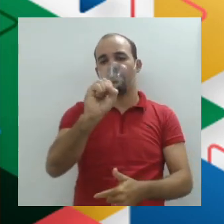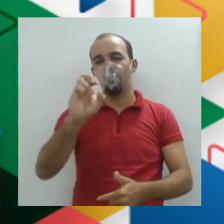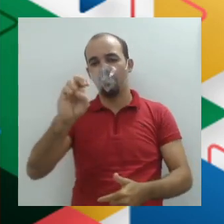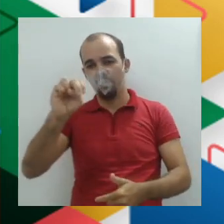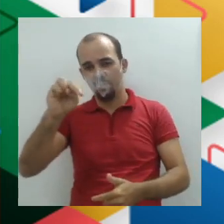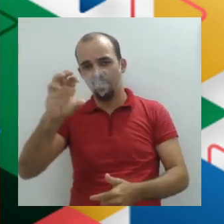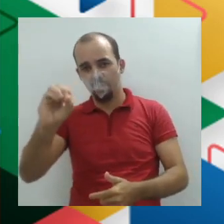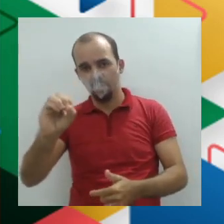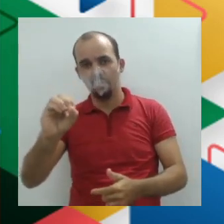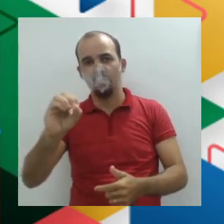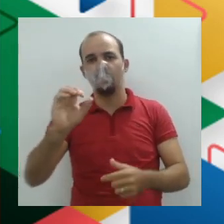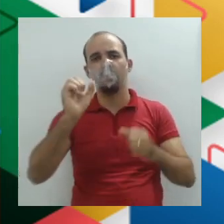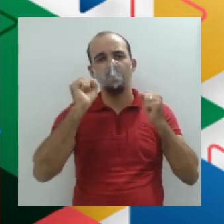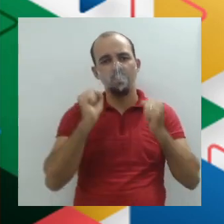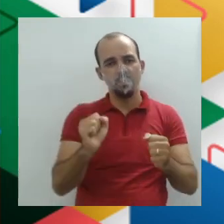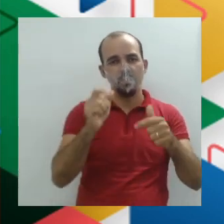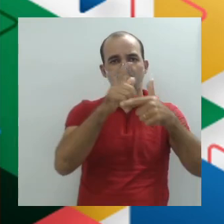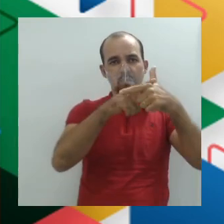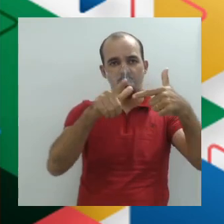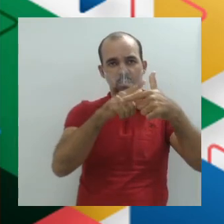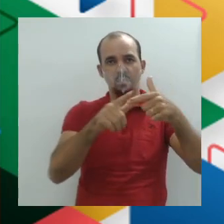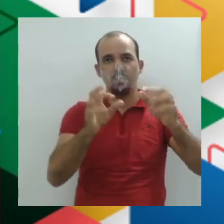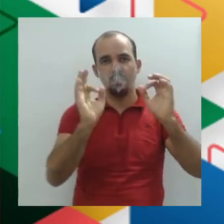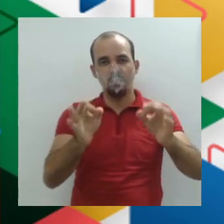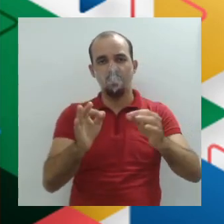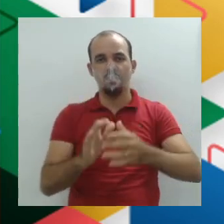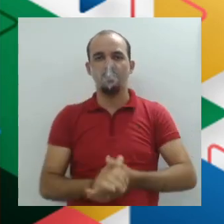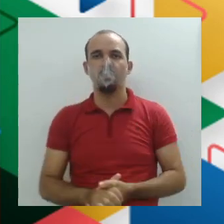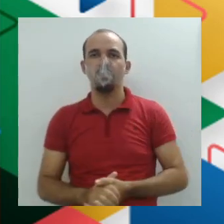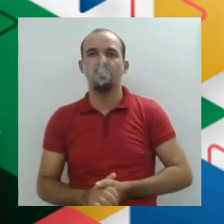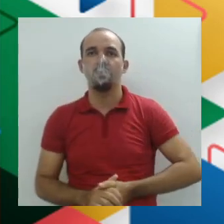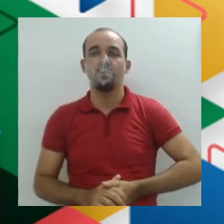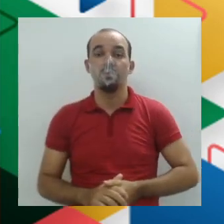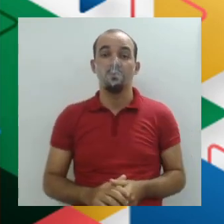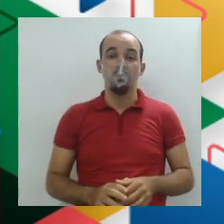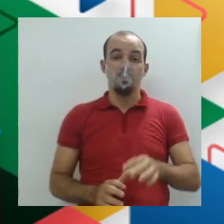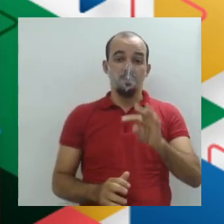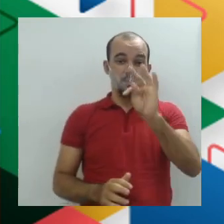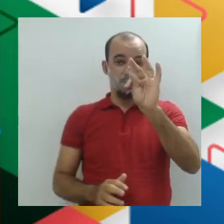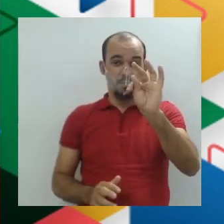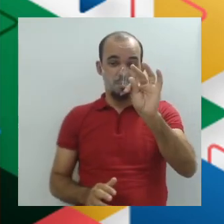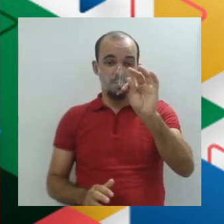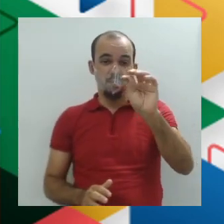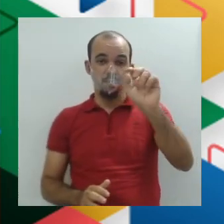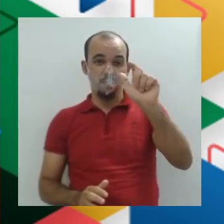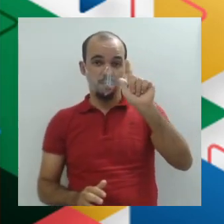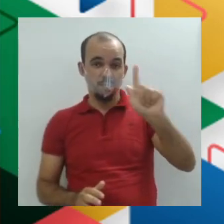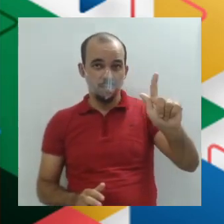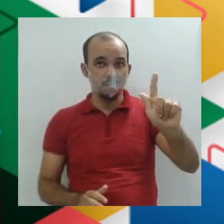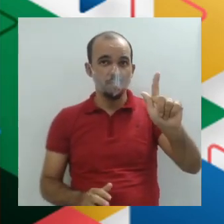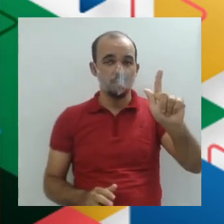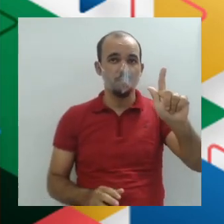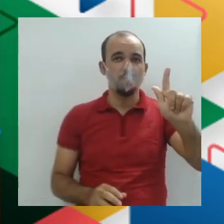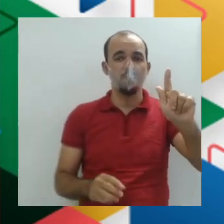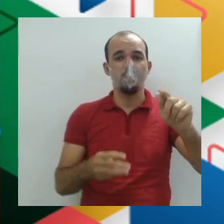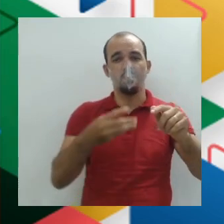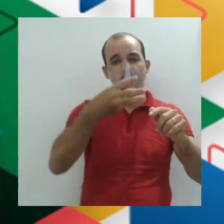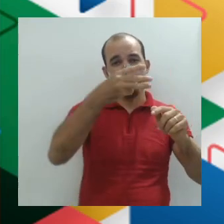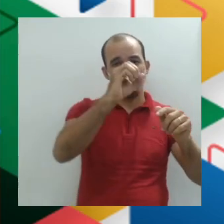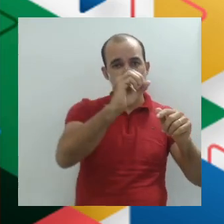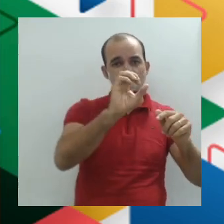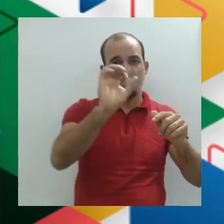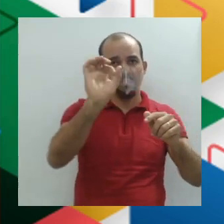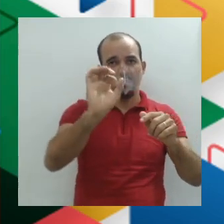aqui para o ângulo de 30 graus. Olha, então a tangente de 30 graus, eu vou calcular. Eu vou dividir o seno de